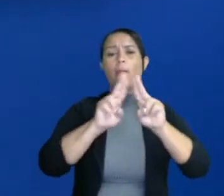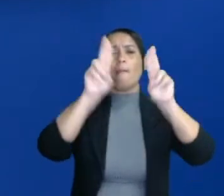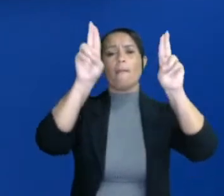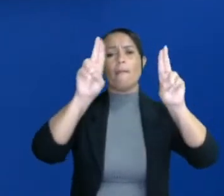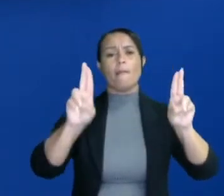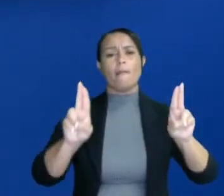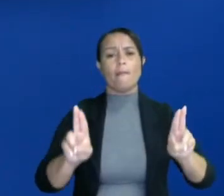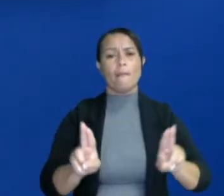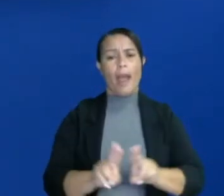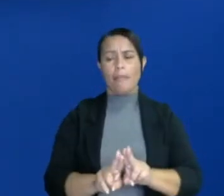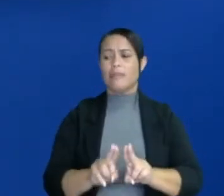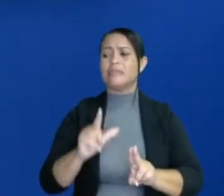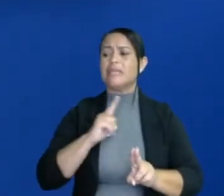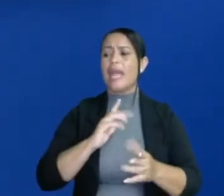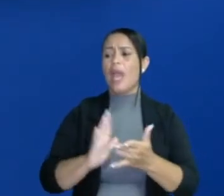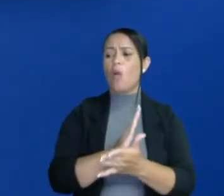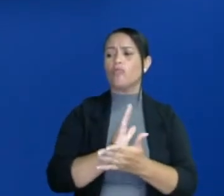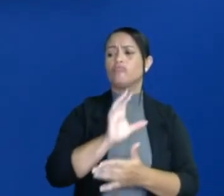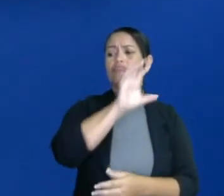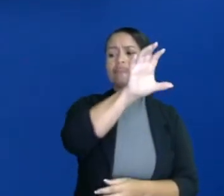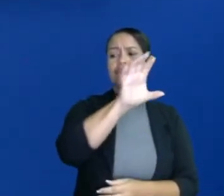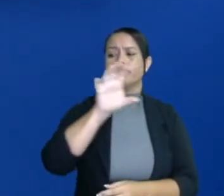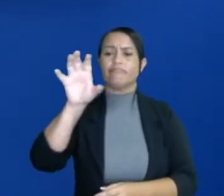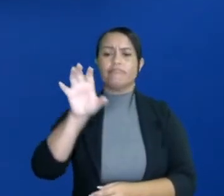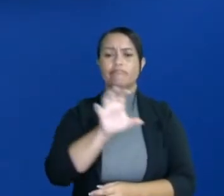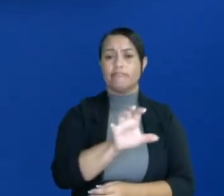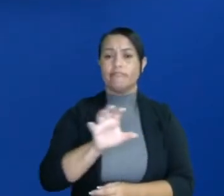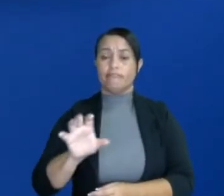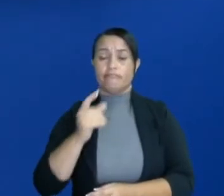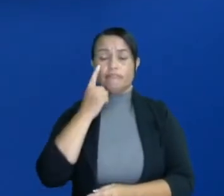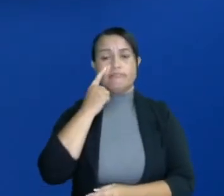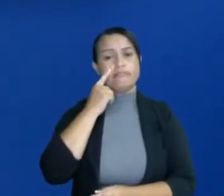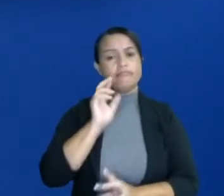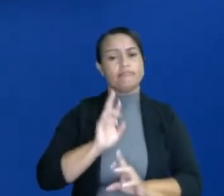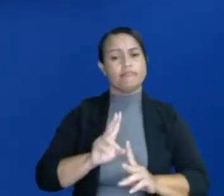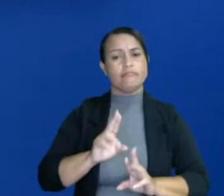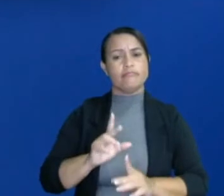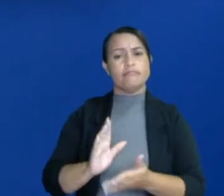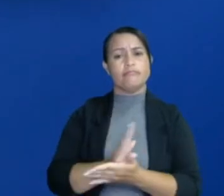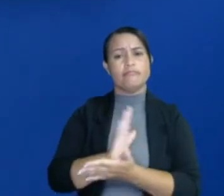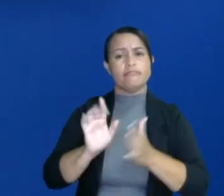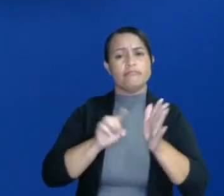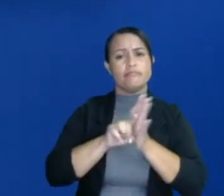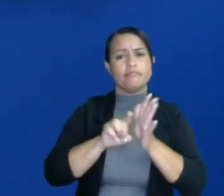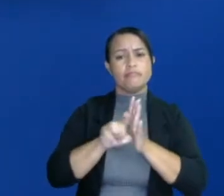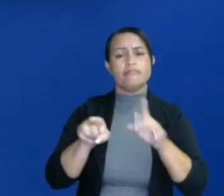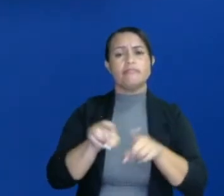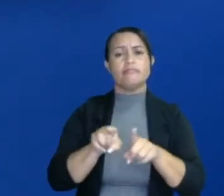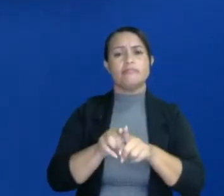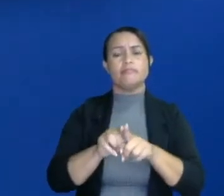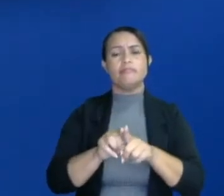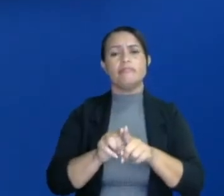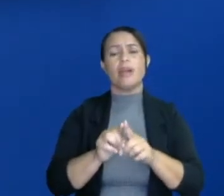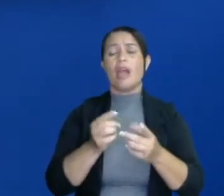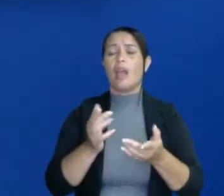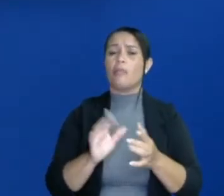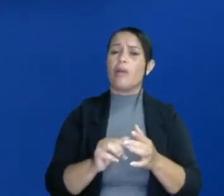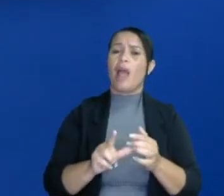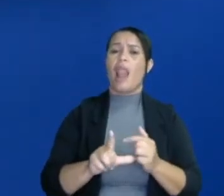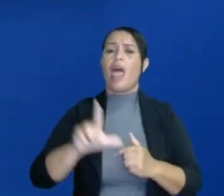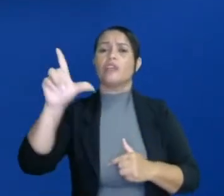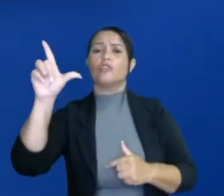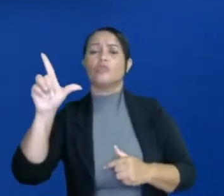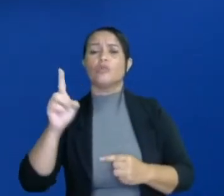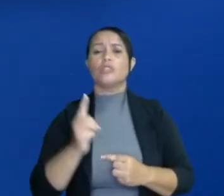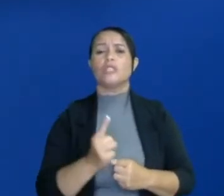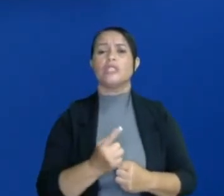alguns pontos plotados nesse mapa, tá bom? E aí a gente vai entender primeiro a diferença aí de algumas questões, tanto em relação à latitude e à longitude, como também